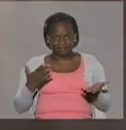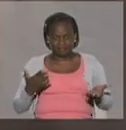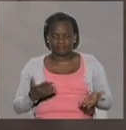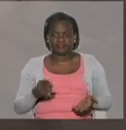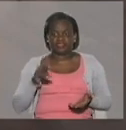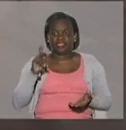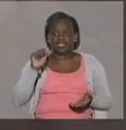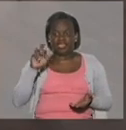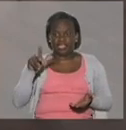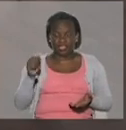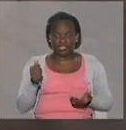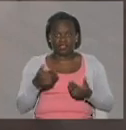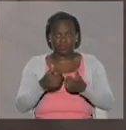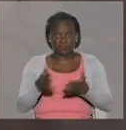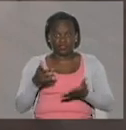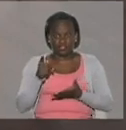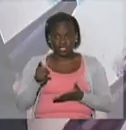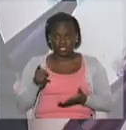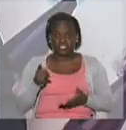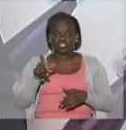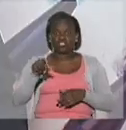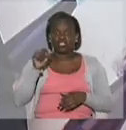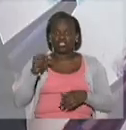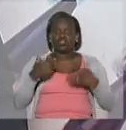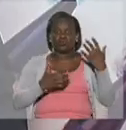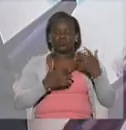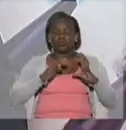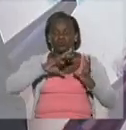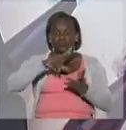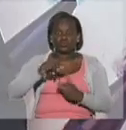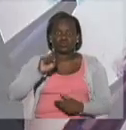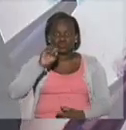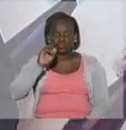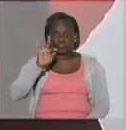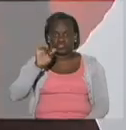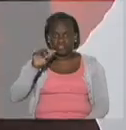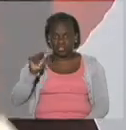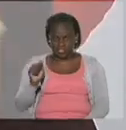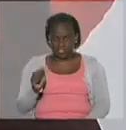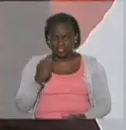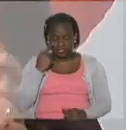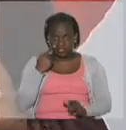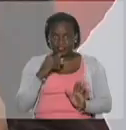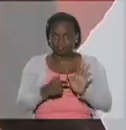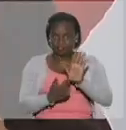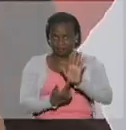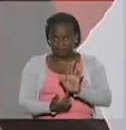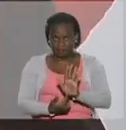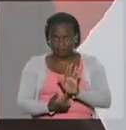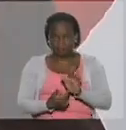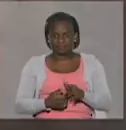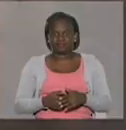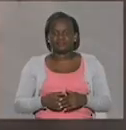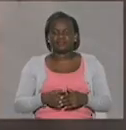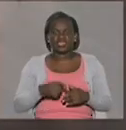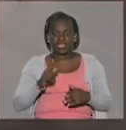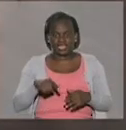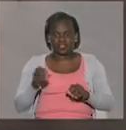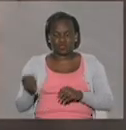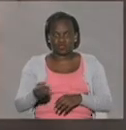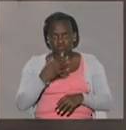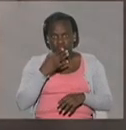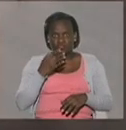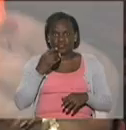programa. Oi, Carla, Dani. vou começar por você. Você escolheu O Mundo de Sofia? Sim, Dani. Mostra pra gente a capa. Essa é